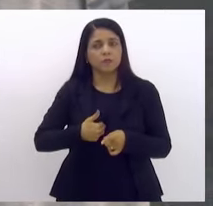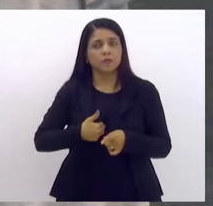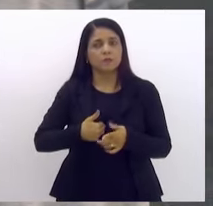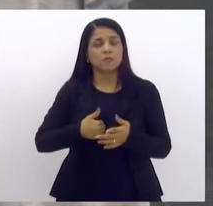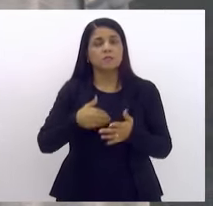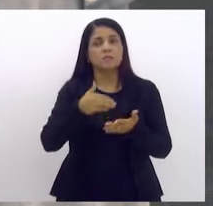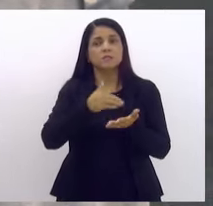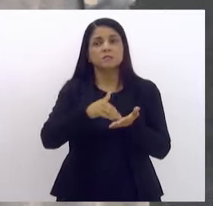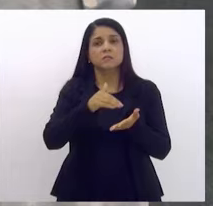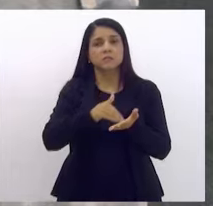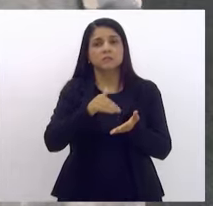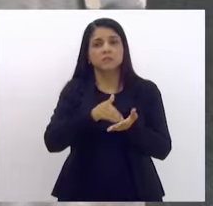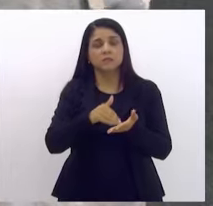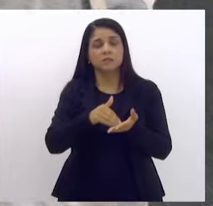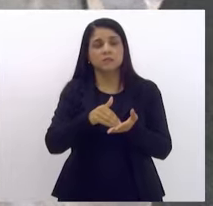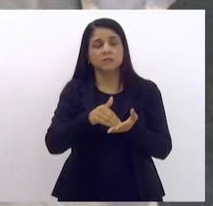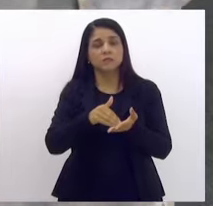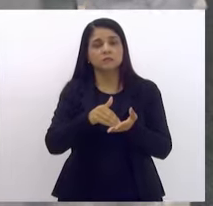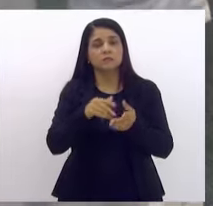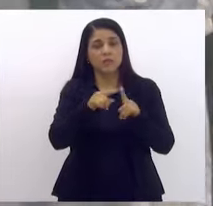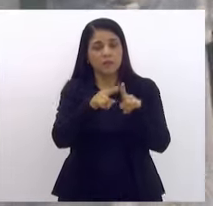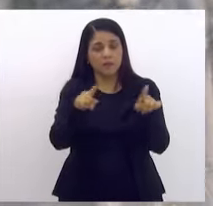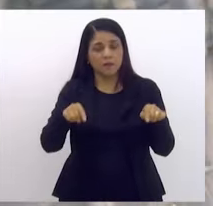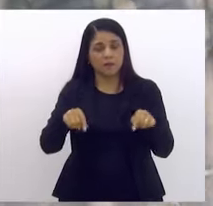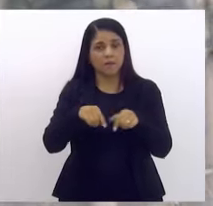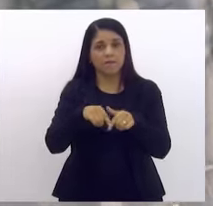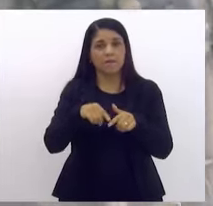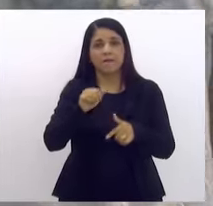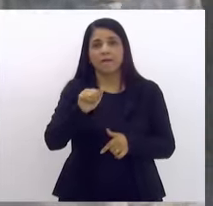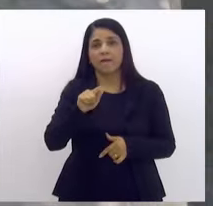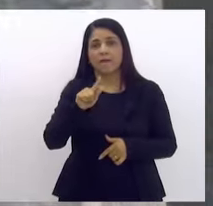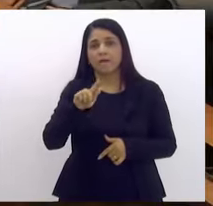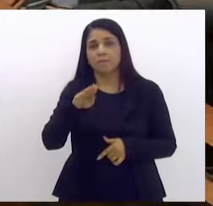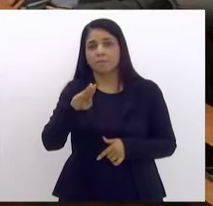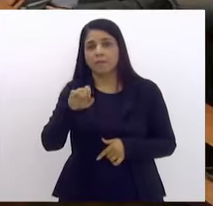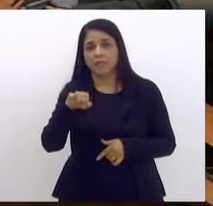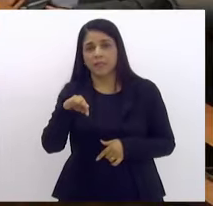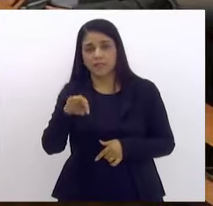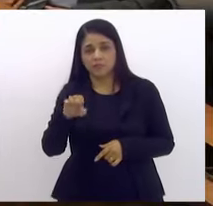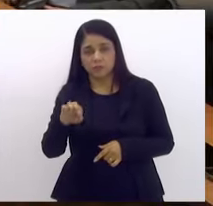do Gabinete do Governador. Tem uma sobreposição evidente que a